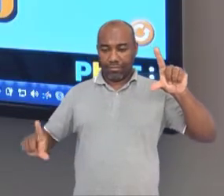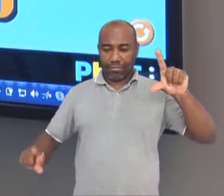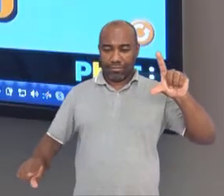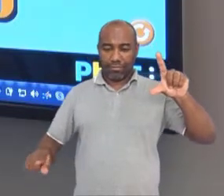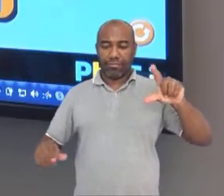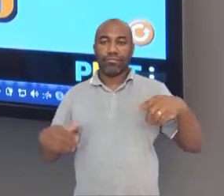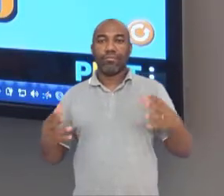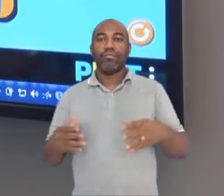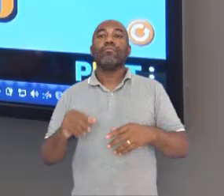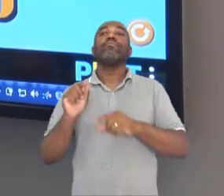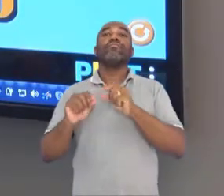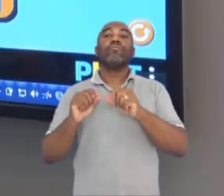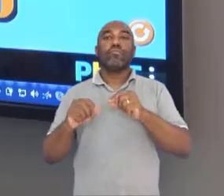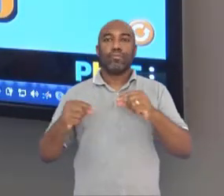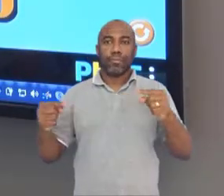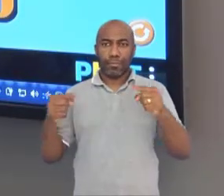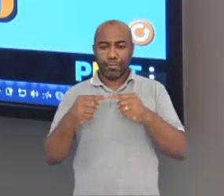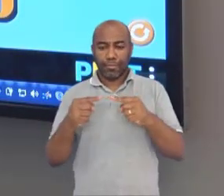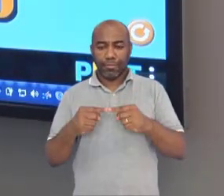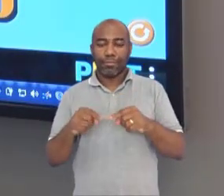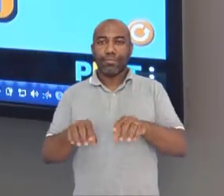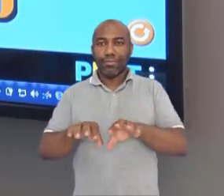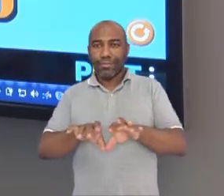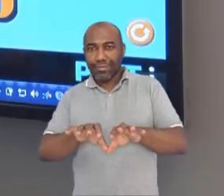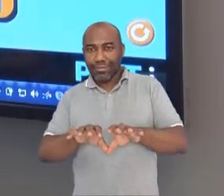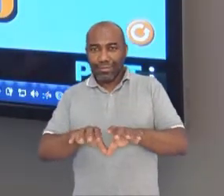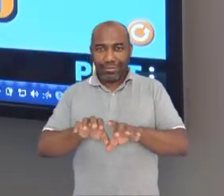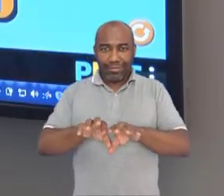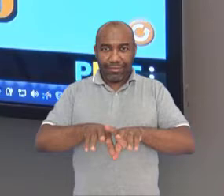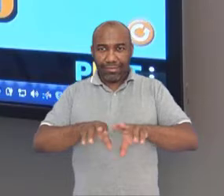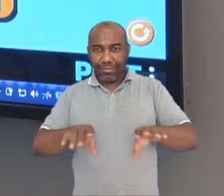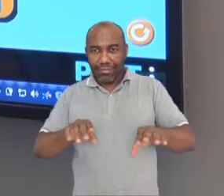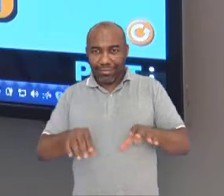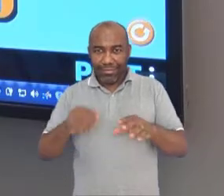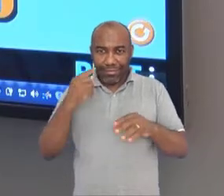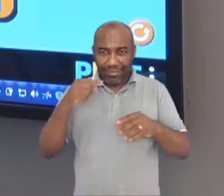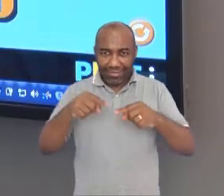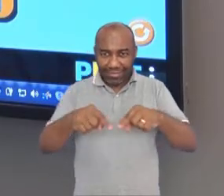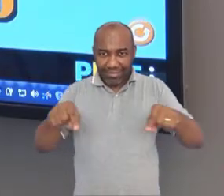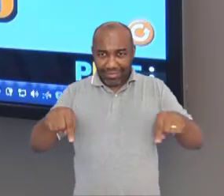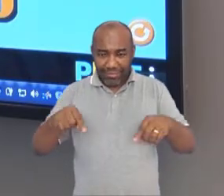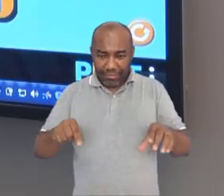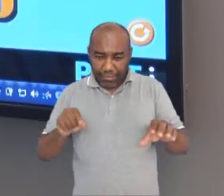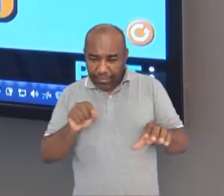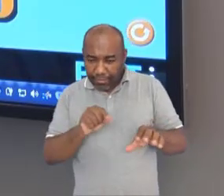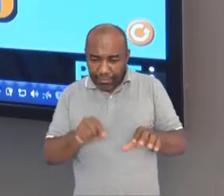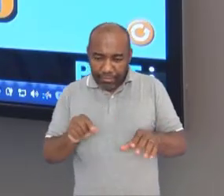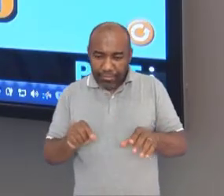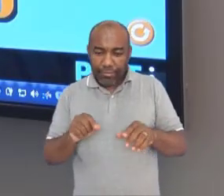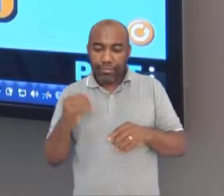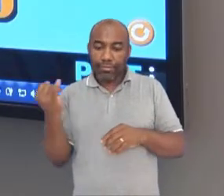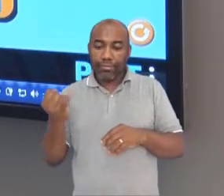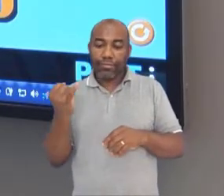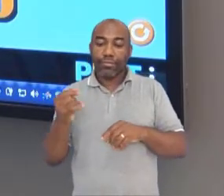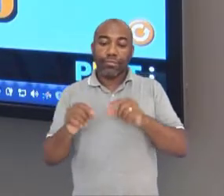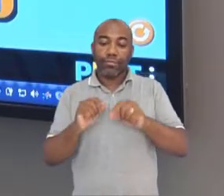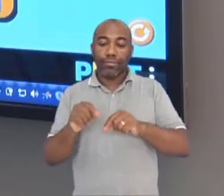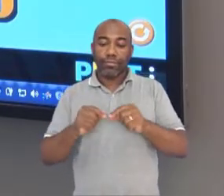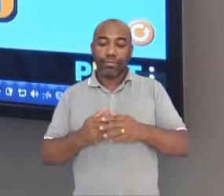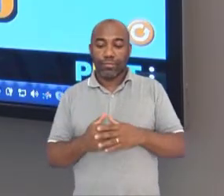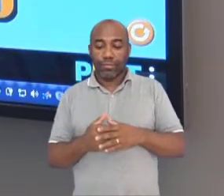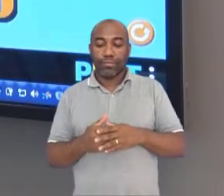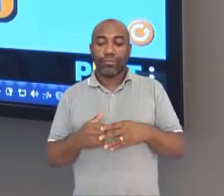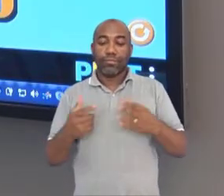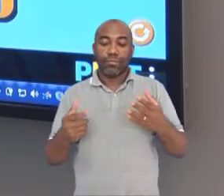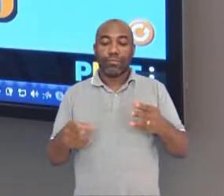você trabalhar numa placa de computador com vários resistores em paralelo? É que a intensidade de